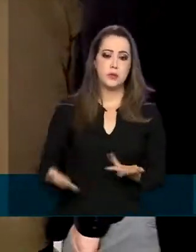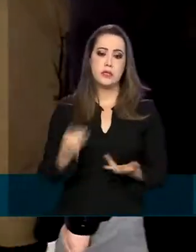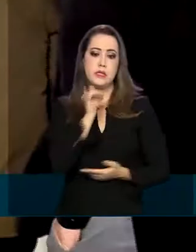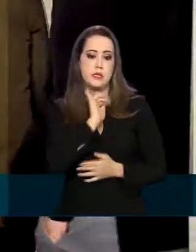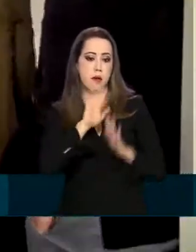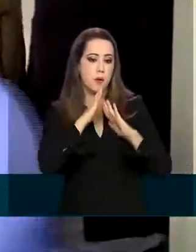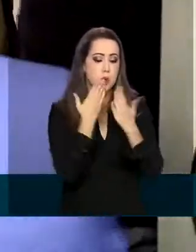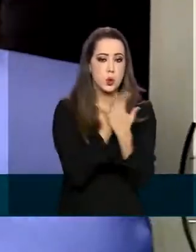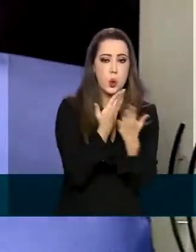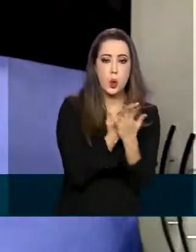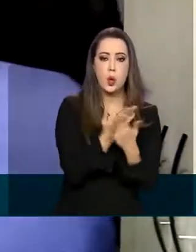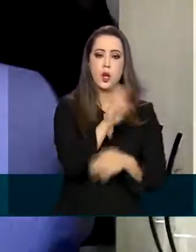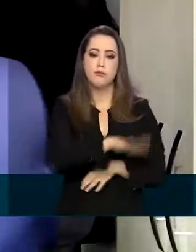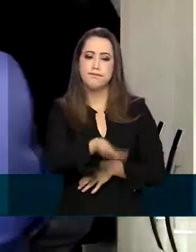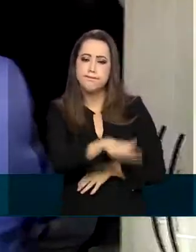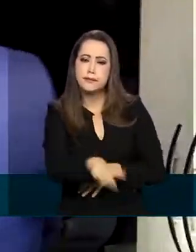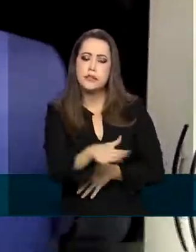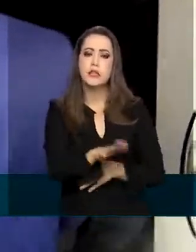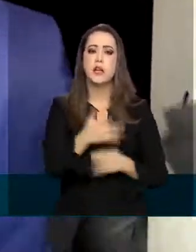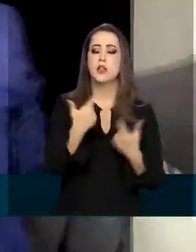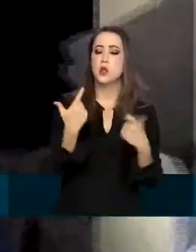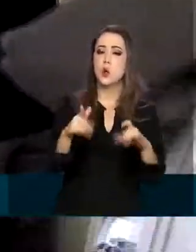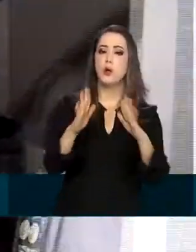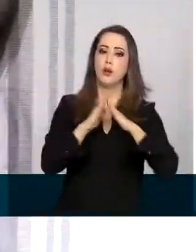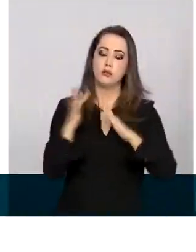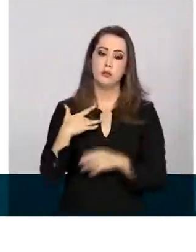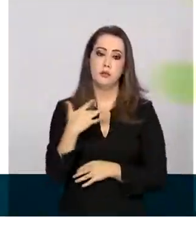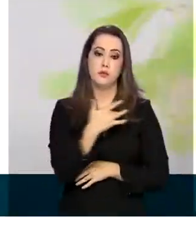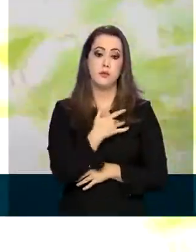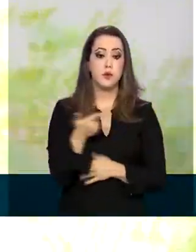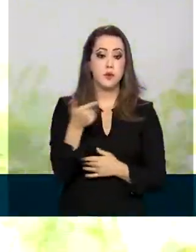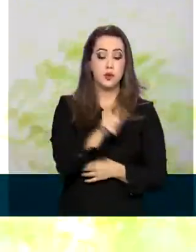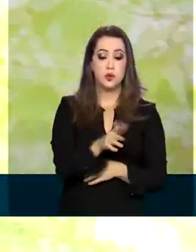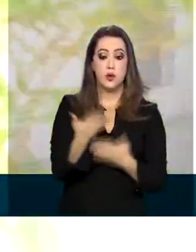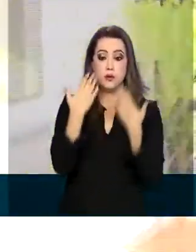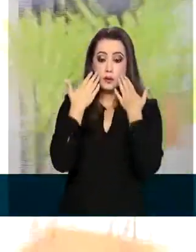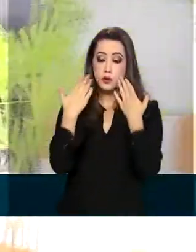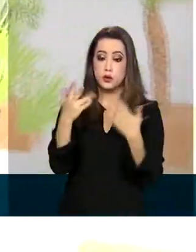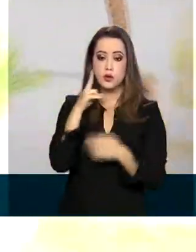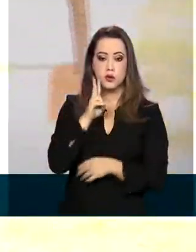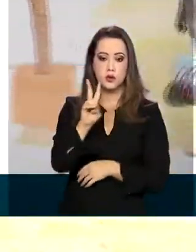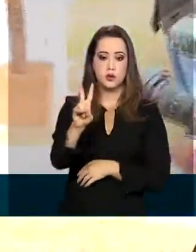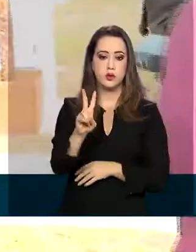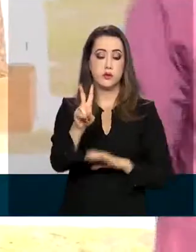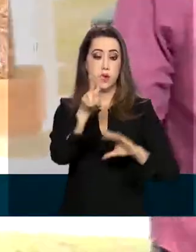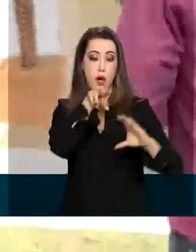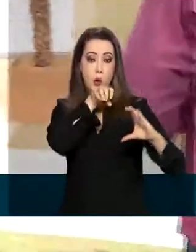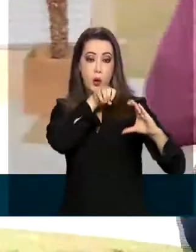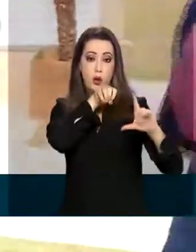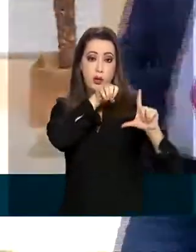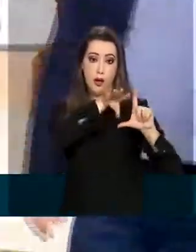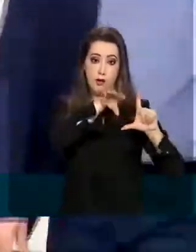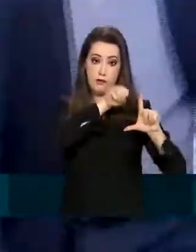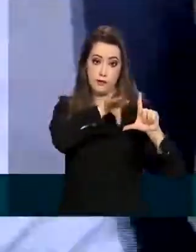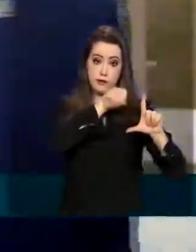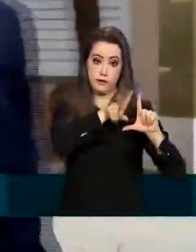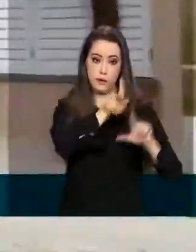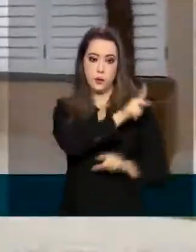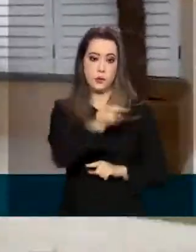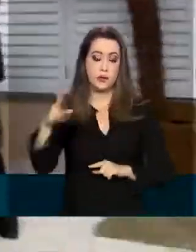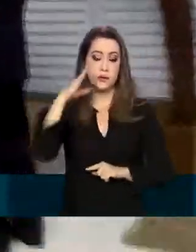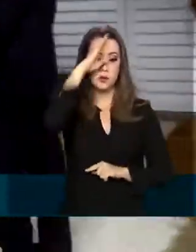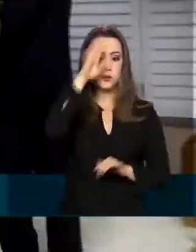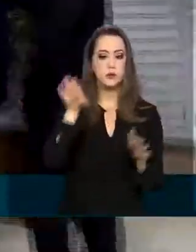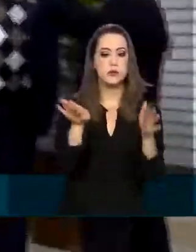escolas, creches e postos de saúde. A gente volta agora, então, a ter aí imagens ao vivo da chegada do